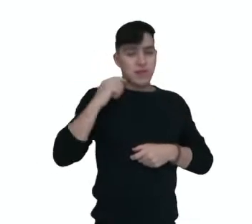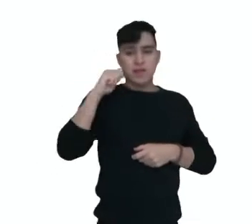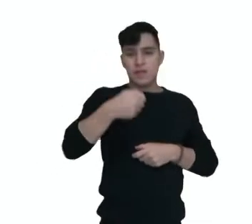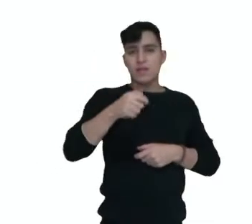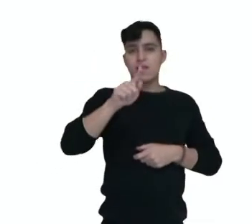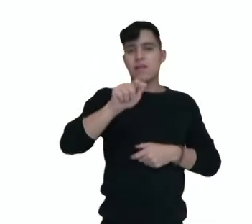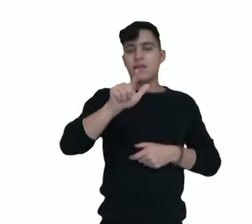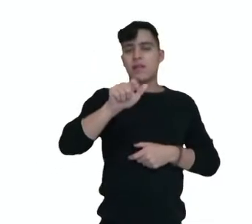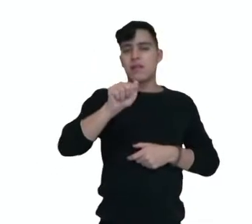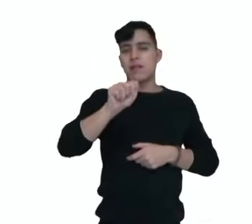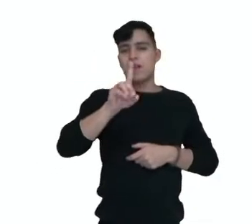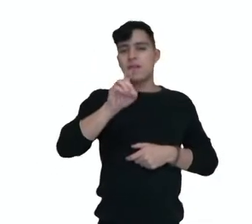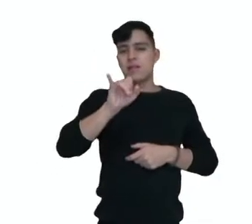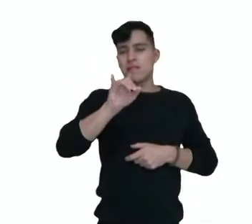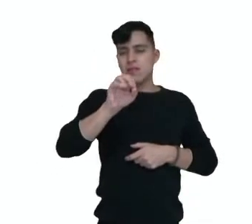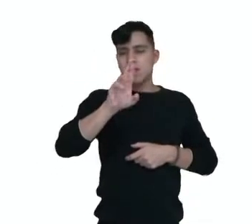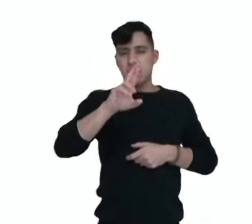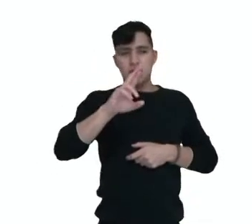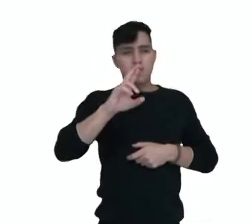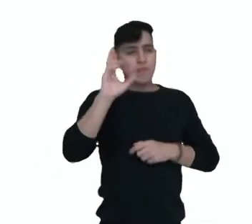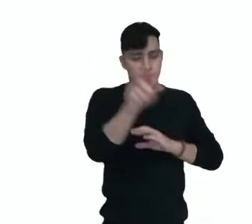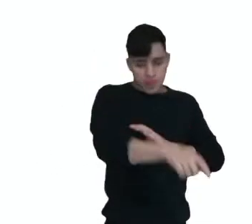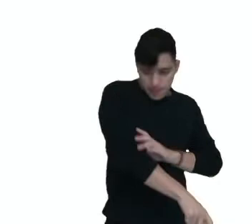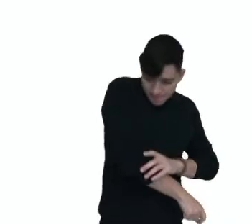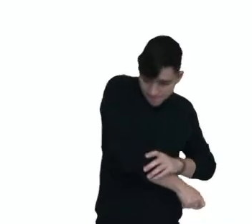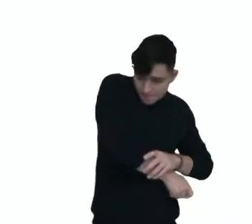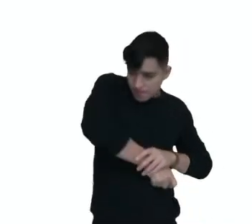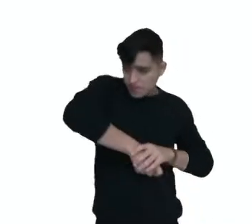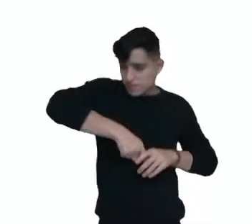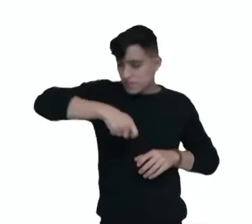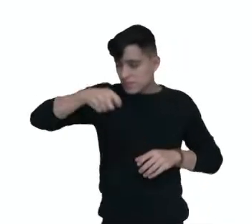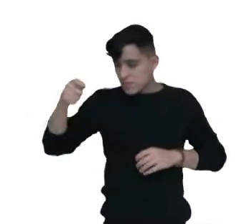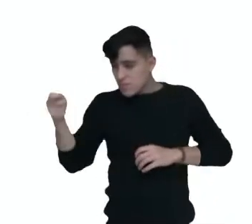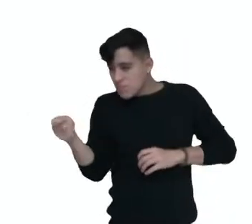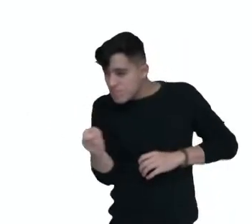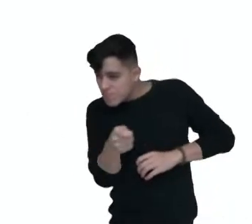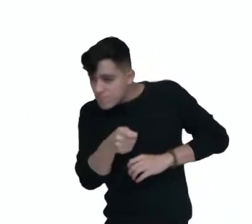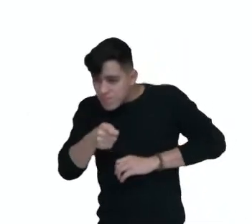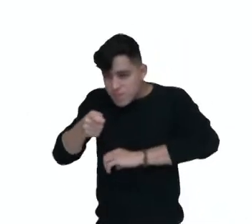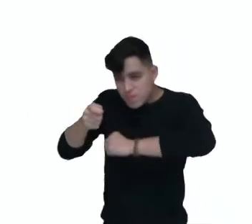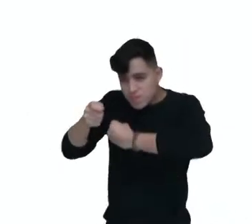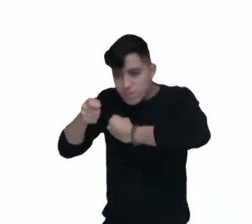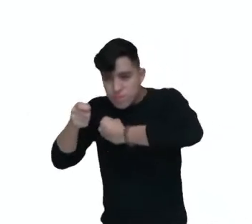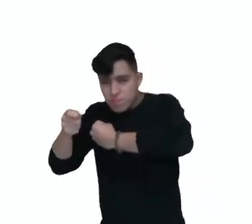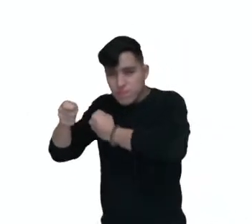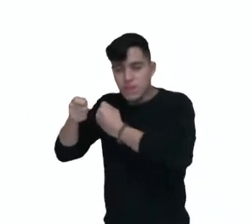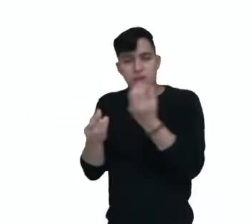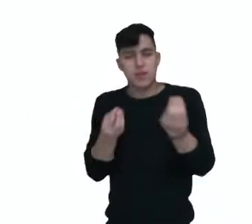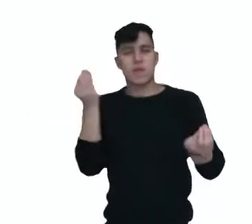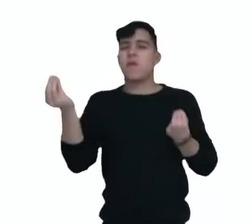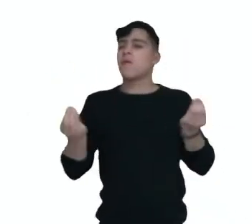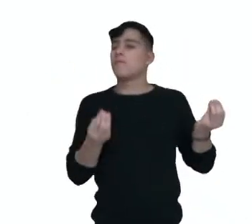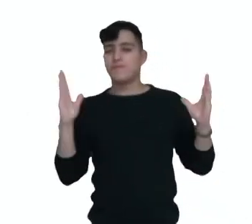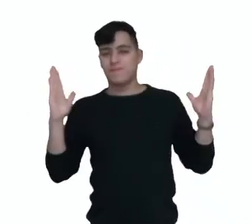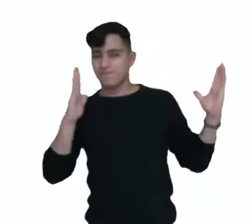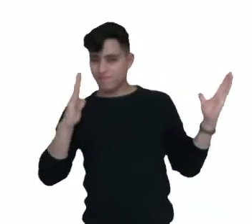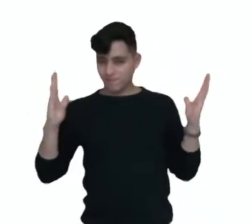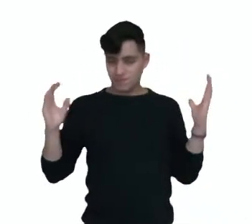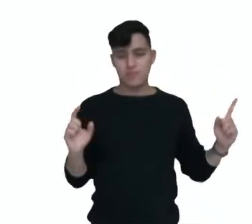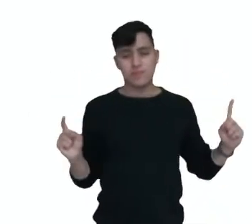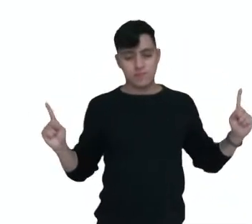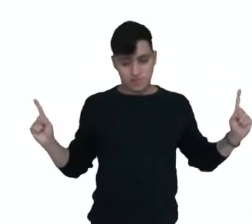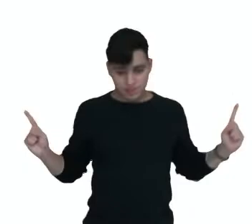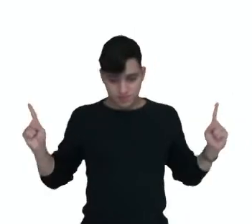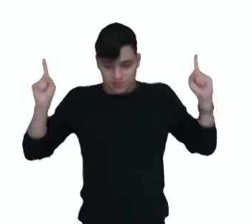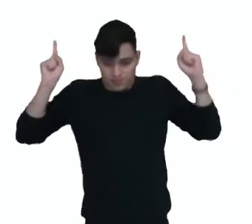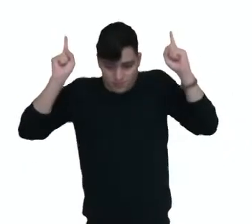gladiador. E é proveniente de uma espada que utilizavam em combate, o gládio. Então, como é que era essa lá? Eles eram o gladiador em